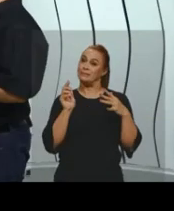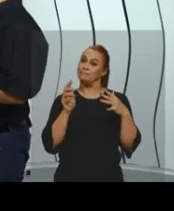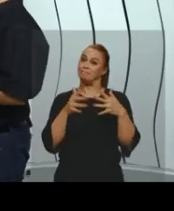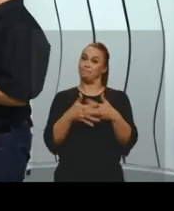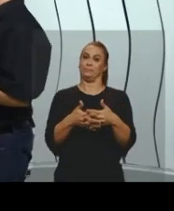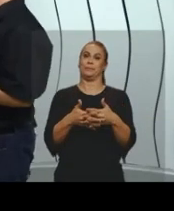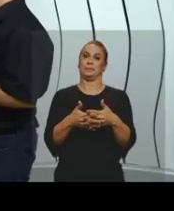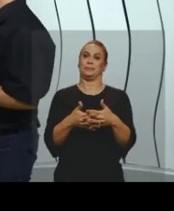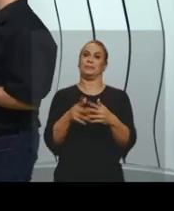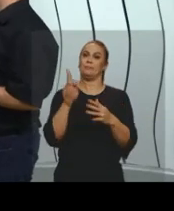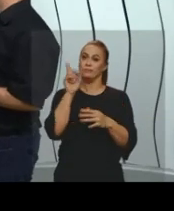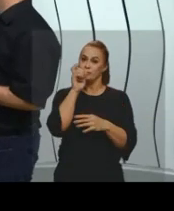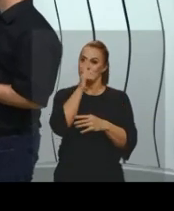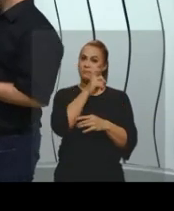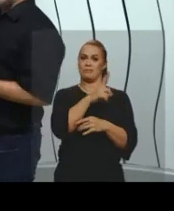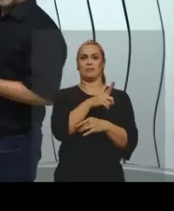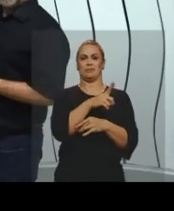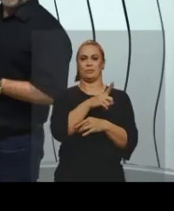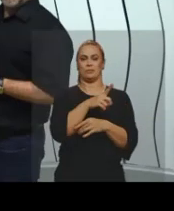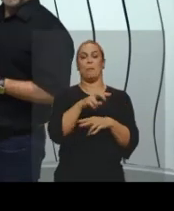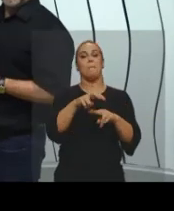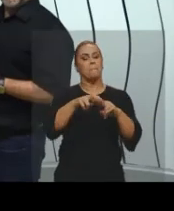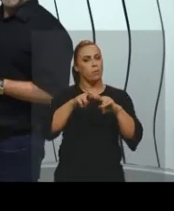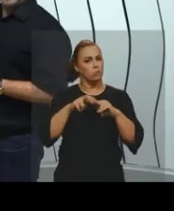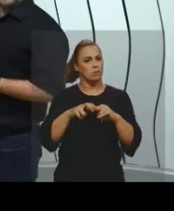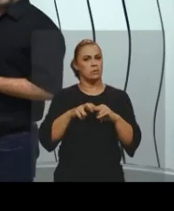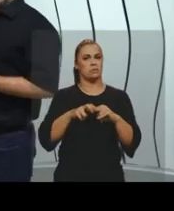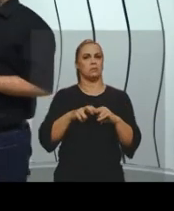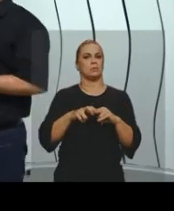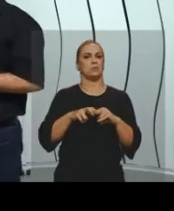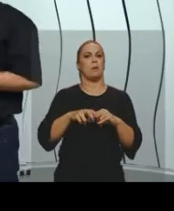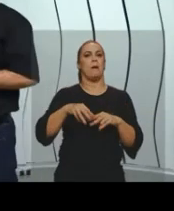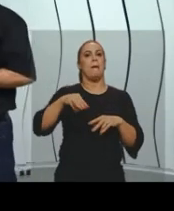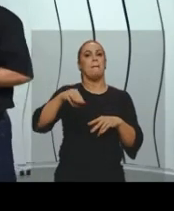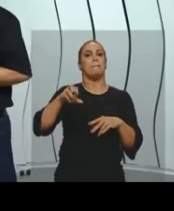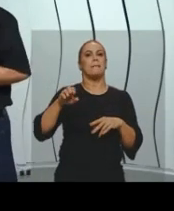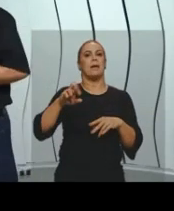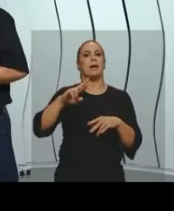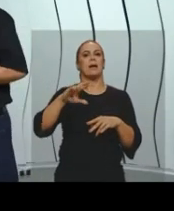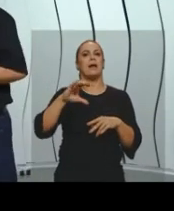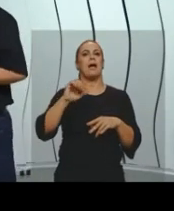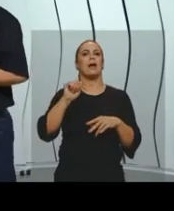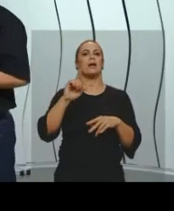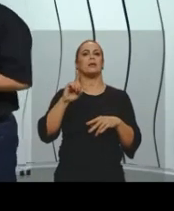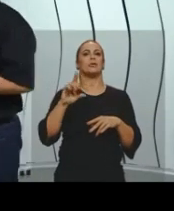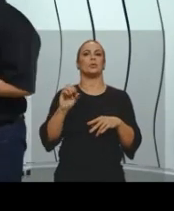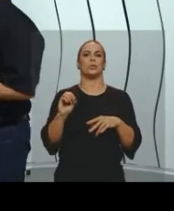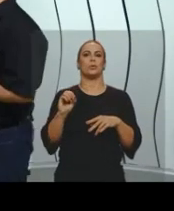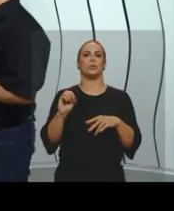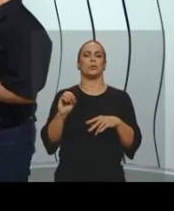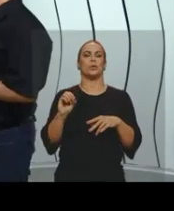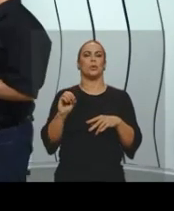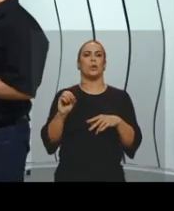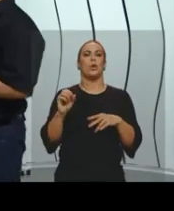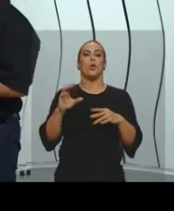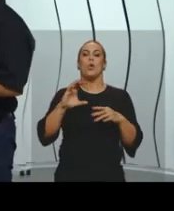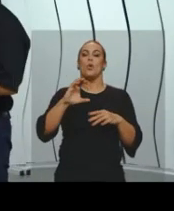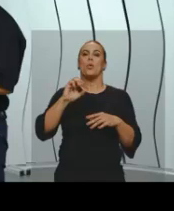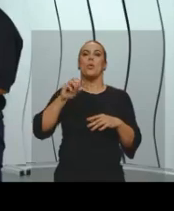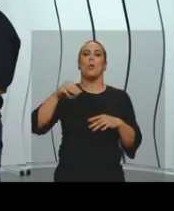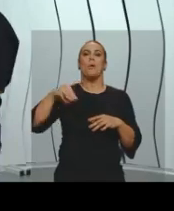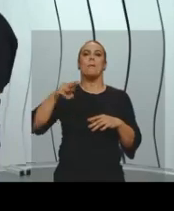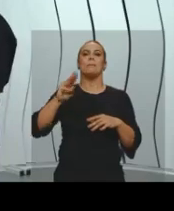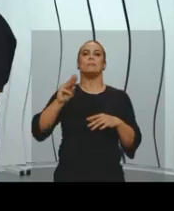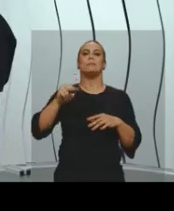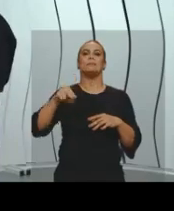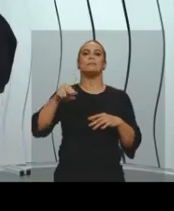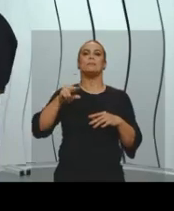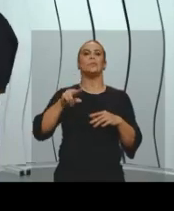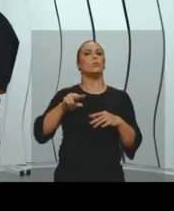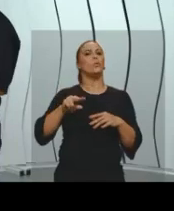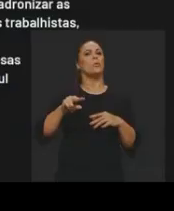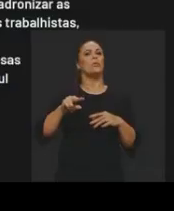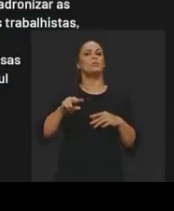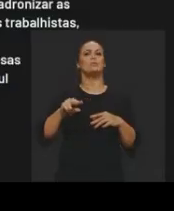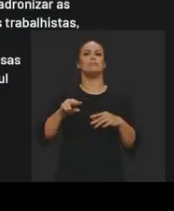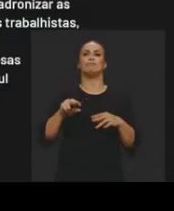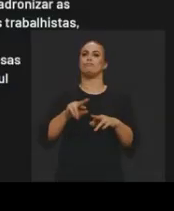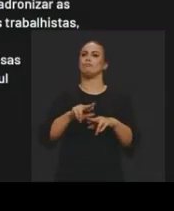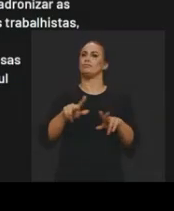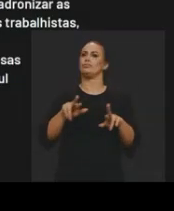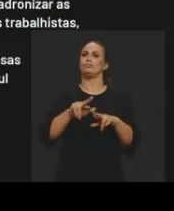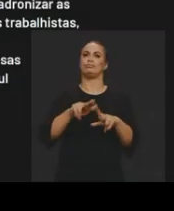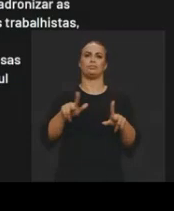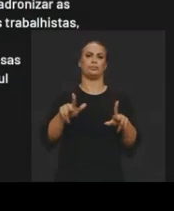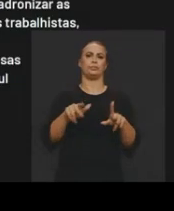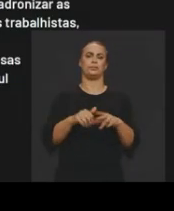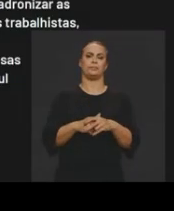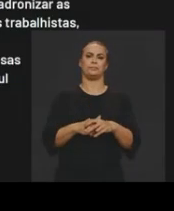mercado comum, tá? Outro ponto também, um grande facilitador para o mercado comum, a instalação, a livre